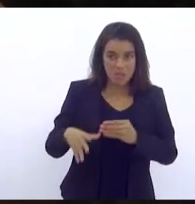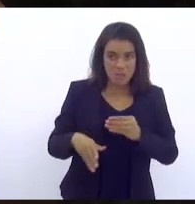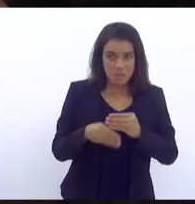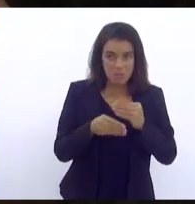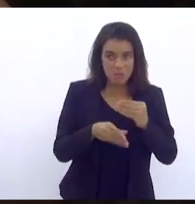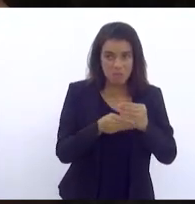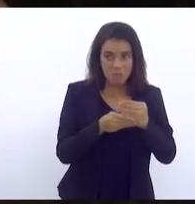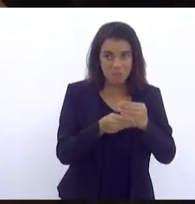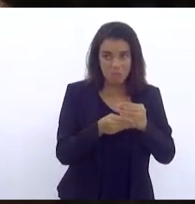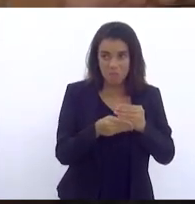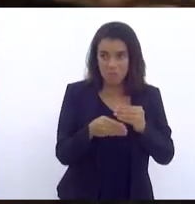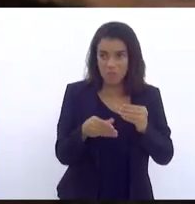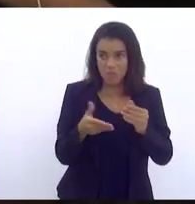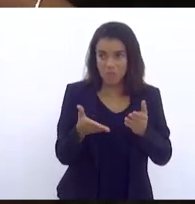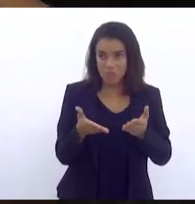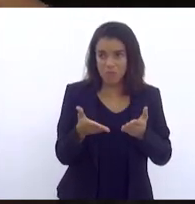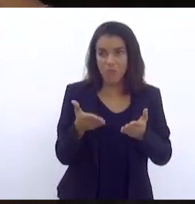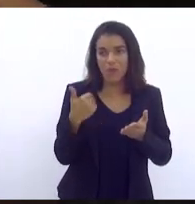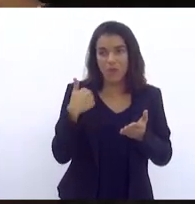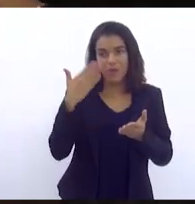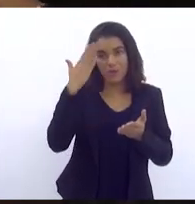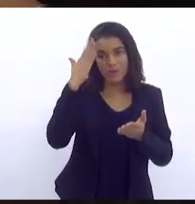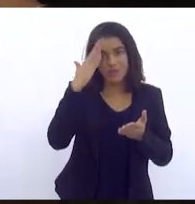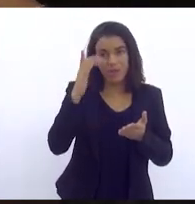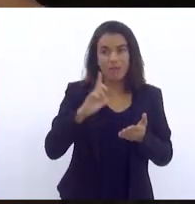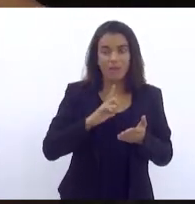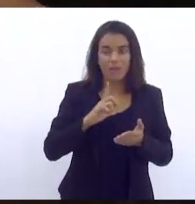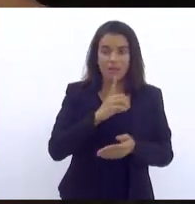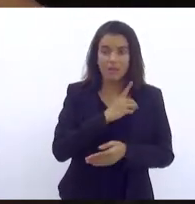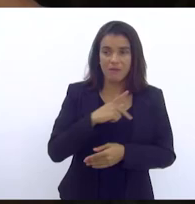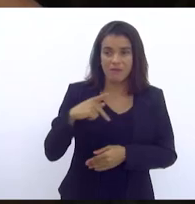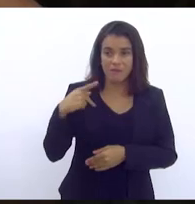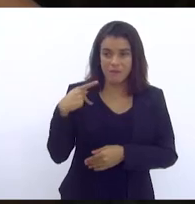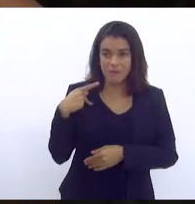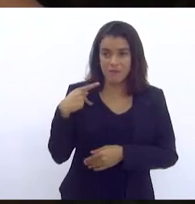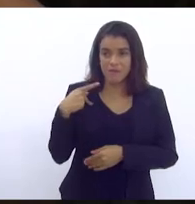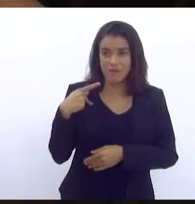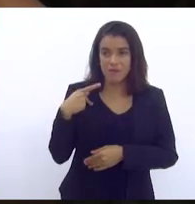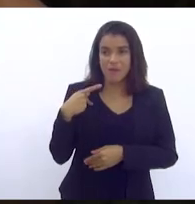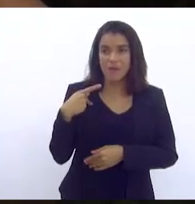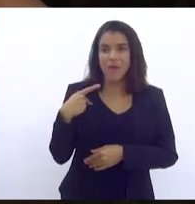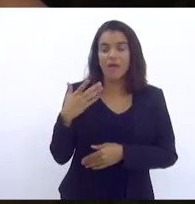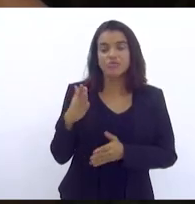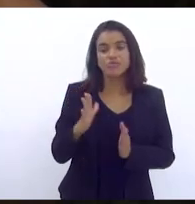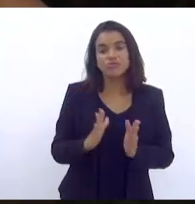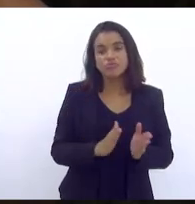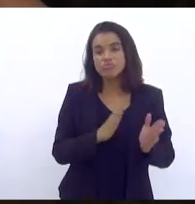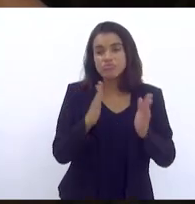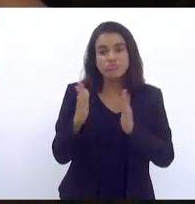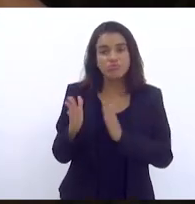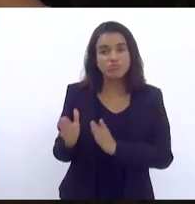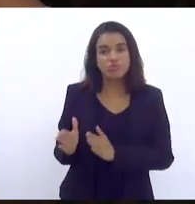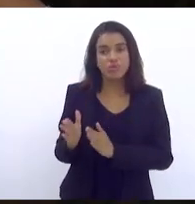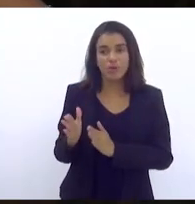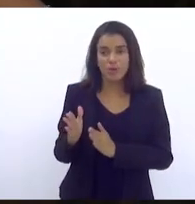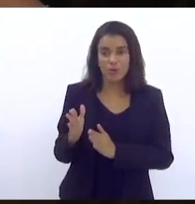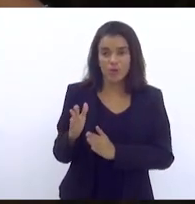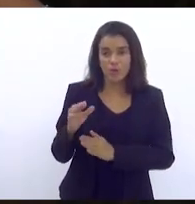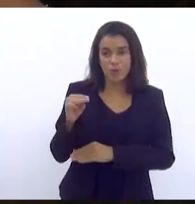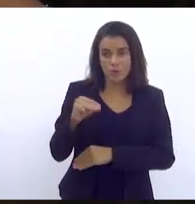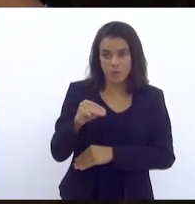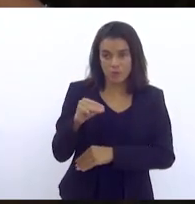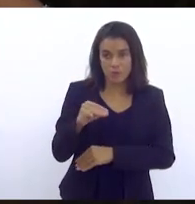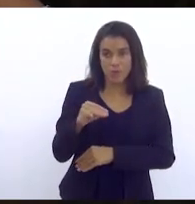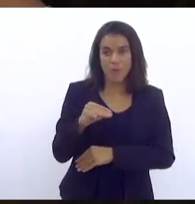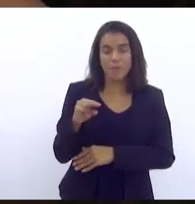acrescentar não eu sei que tem a do Defensor não havendo mais outros a gente passa os últimos minutinhos que faltar para as